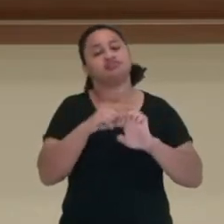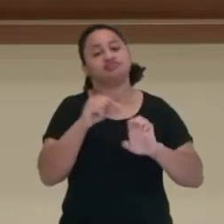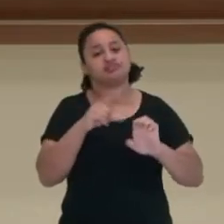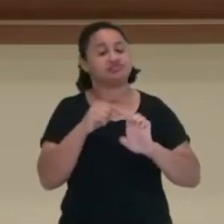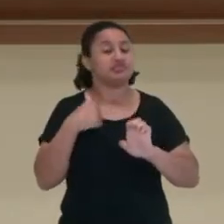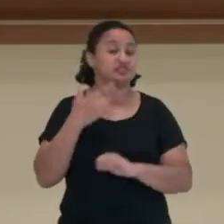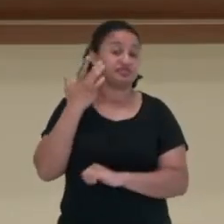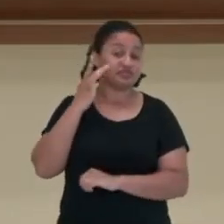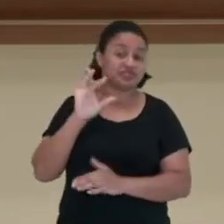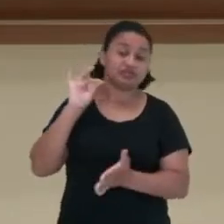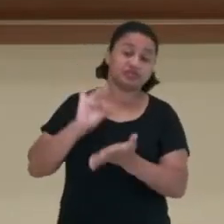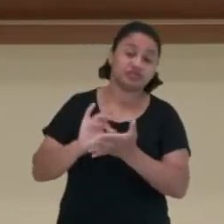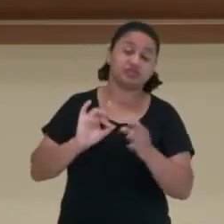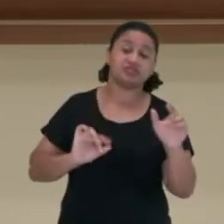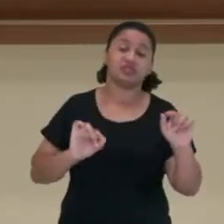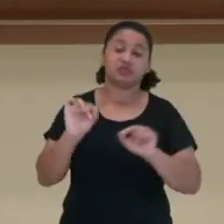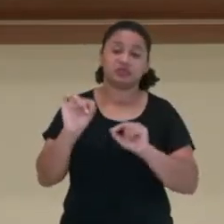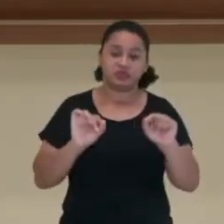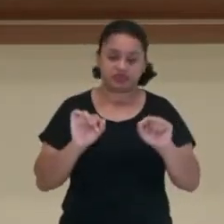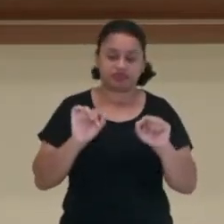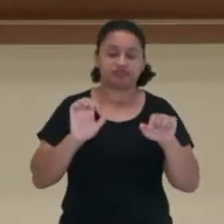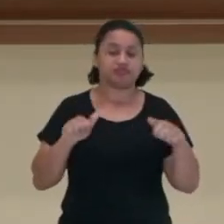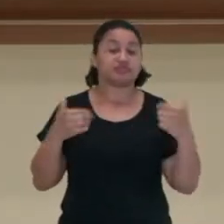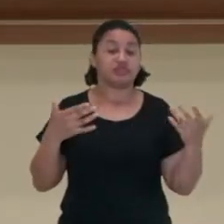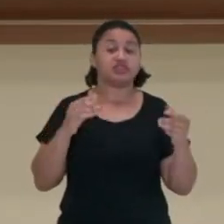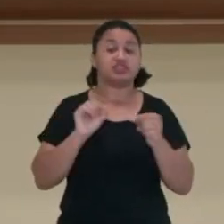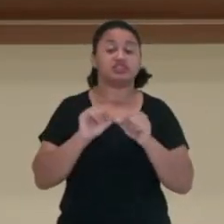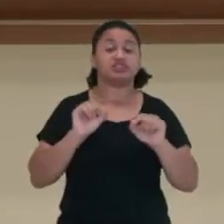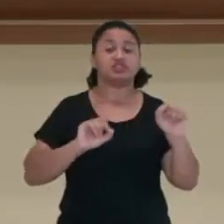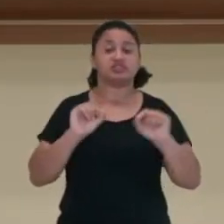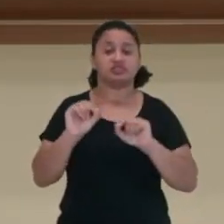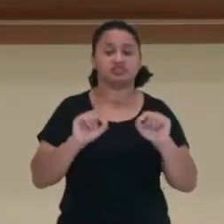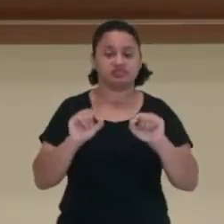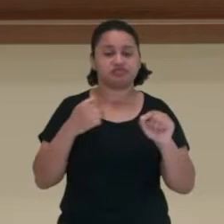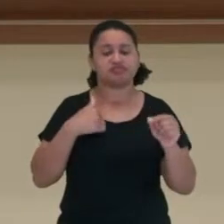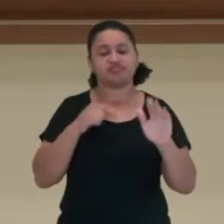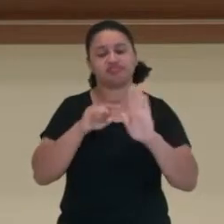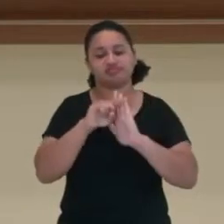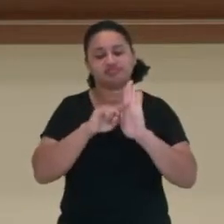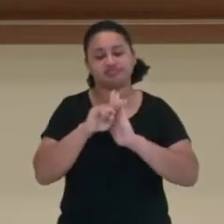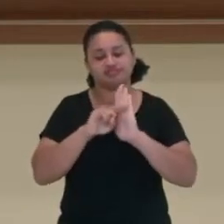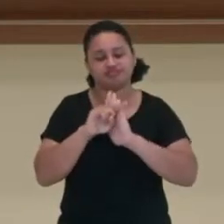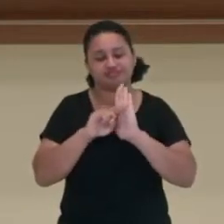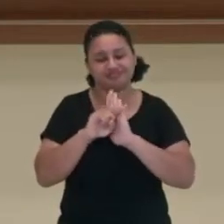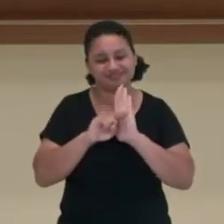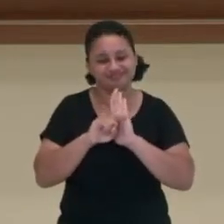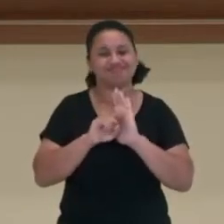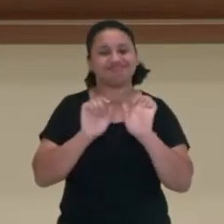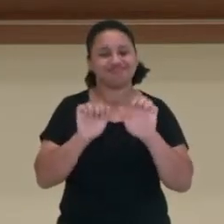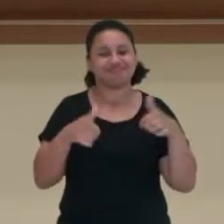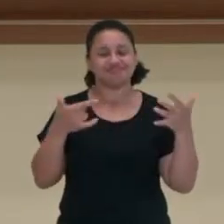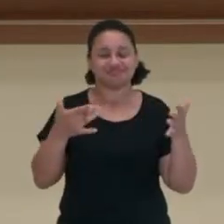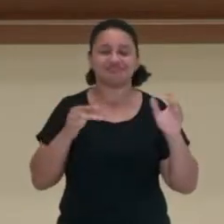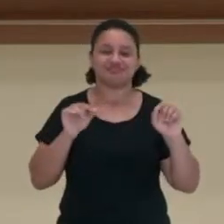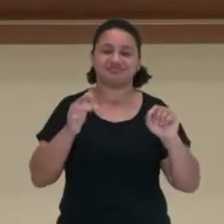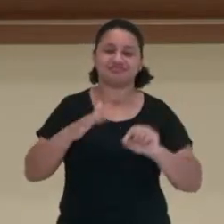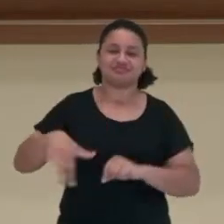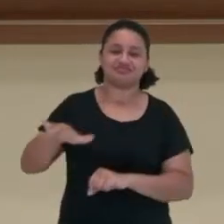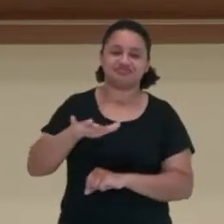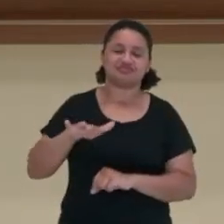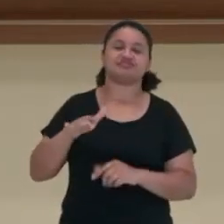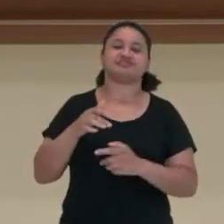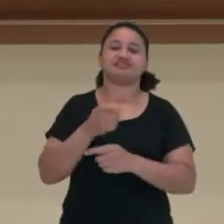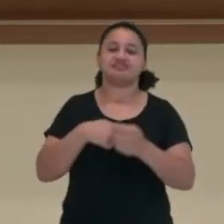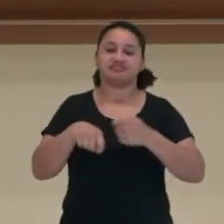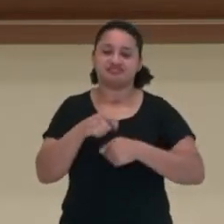que exatamente ele vai empreender. Então o que ele vai fazer? Ele vai pesquisar, tá, a respeito do mercado